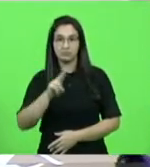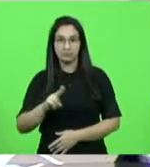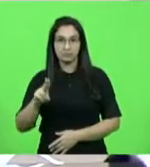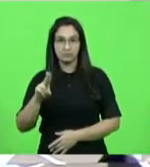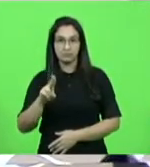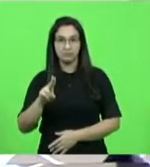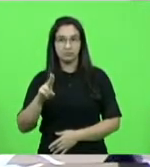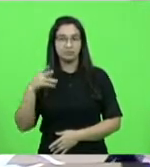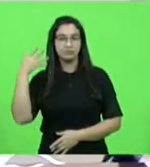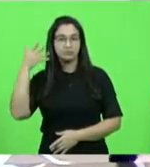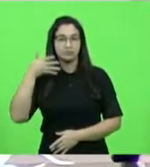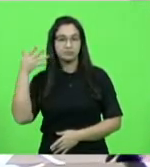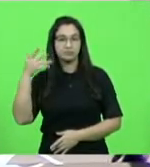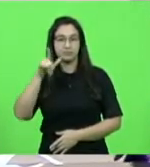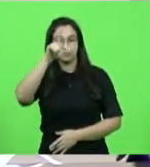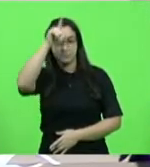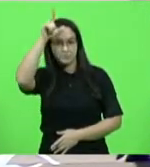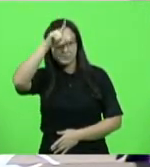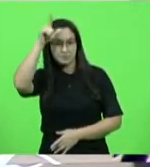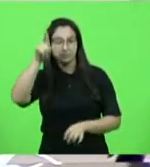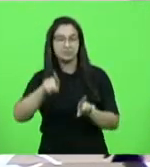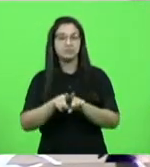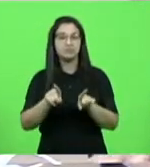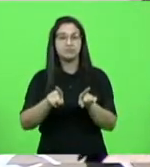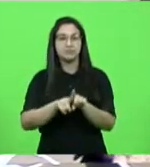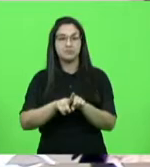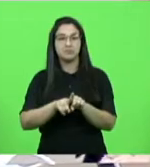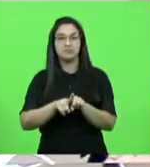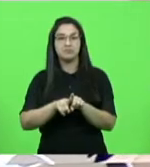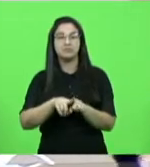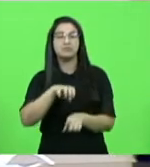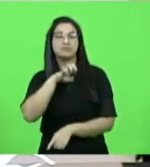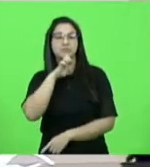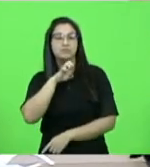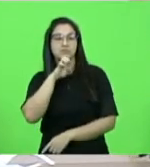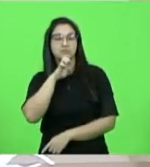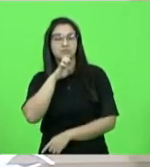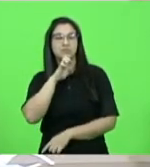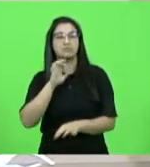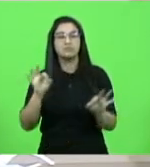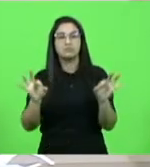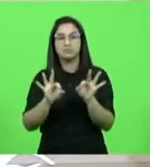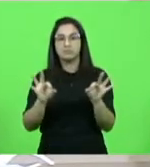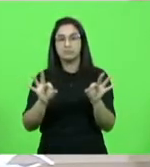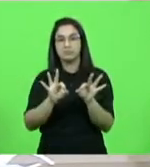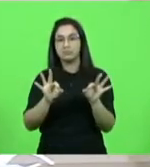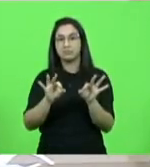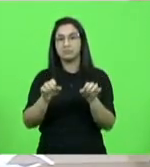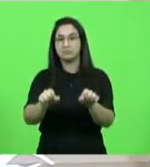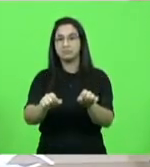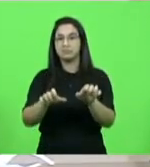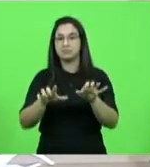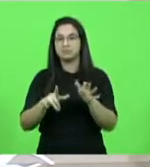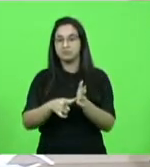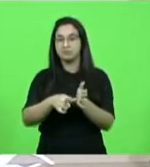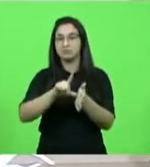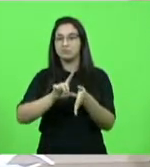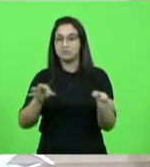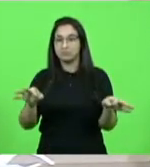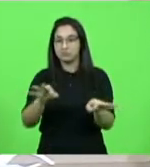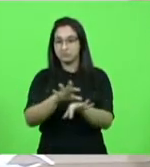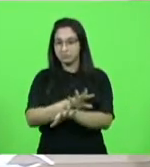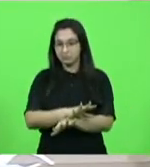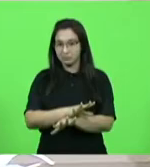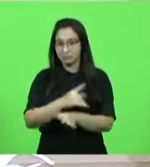senhores deputados Sargento Lima e Felipe Estevão. Nada mais havendo, senhor presidente, antes de encerrar a sessão,